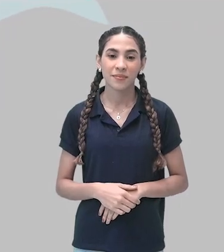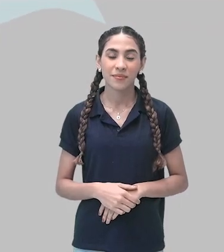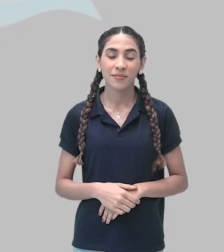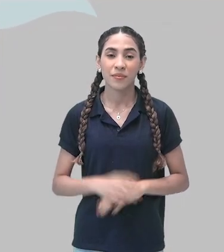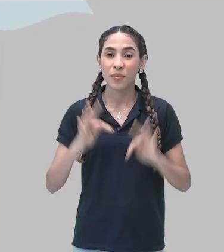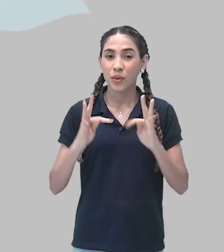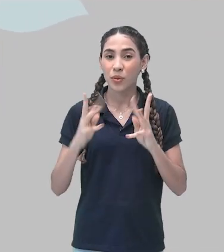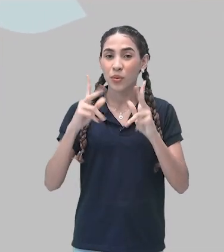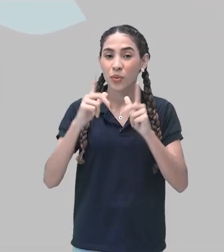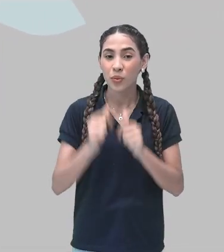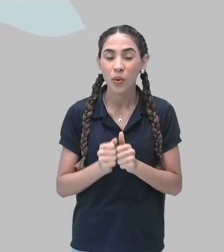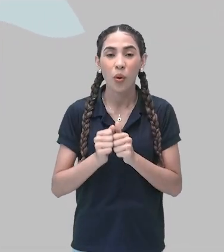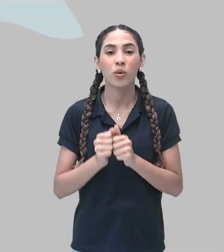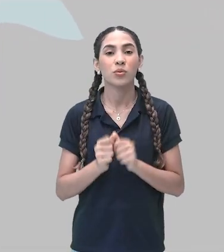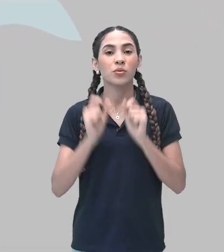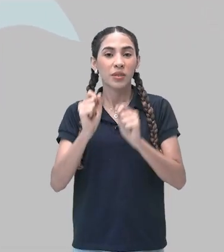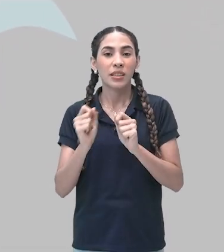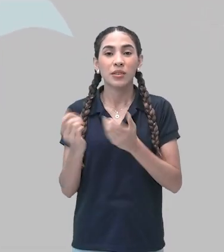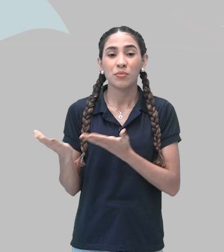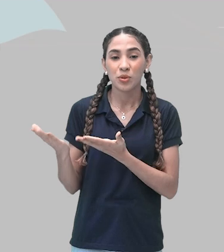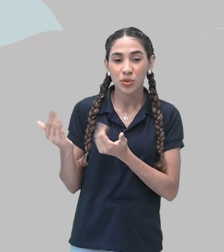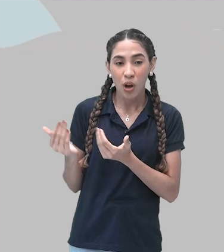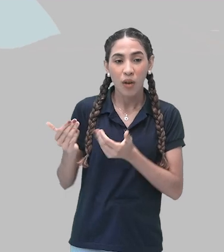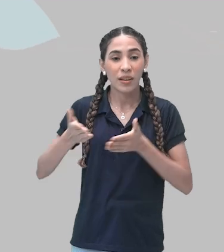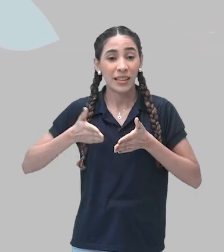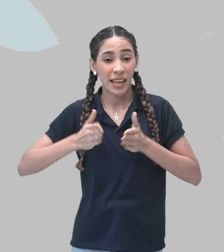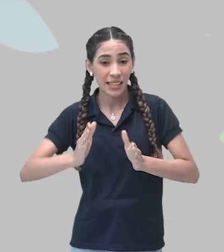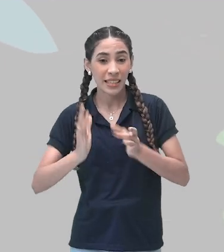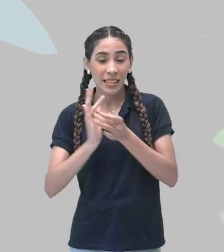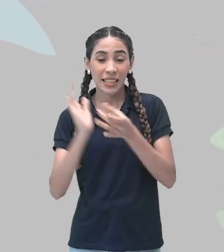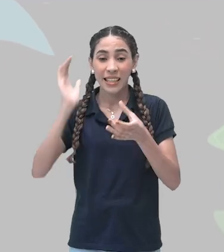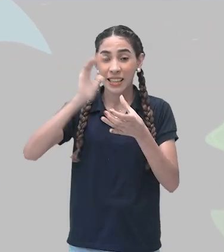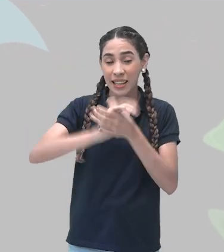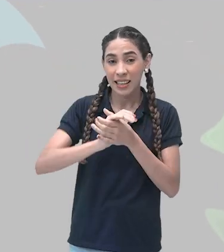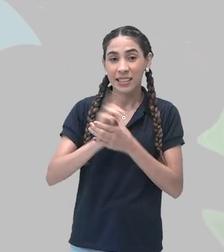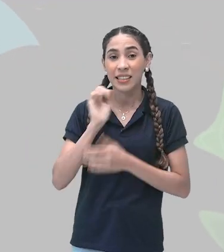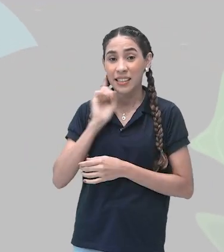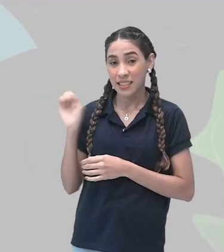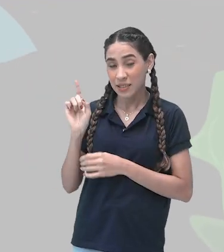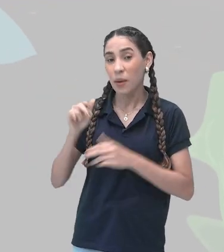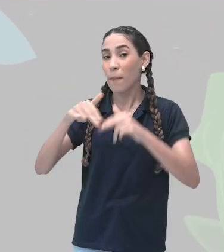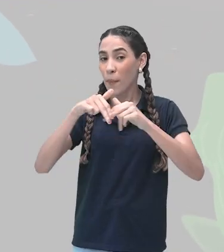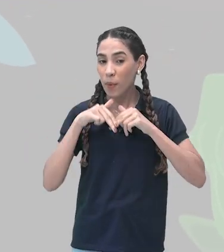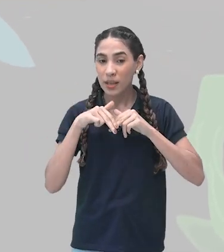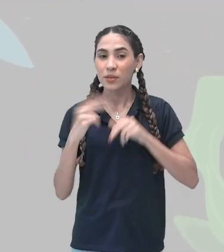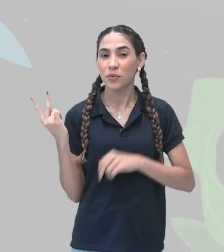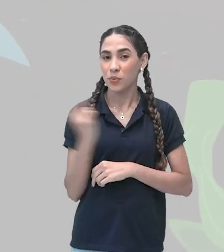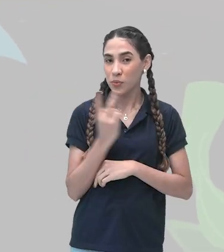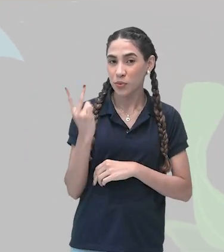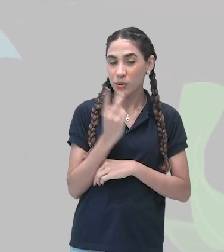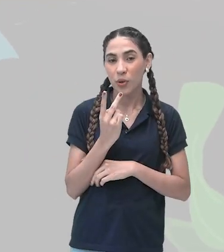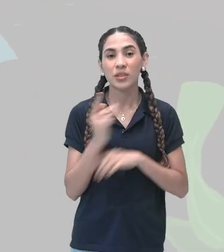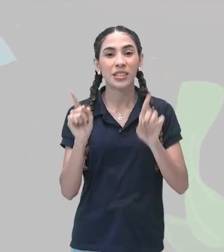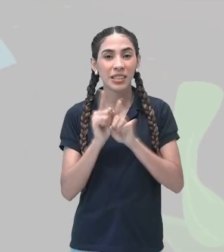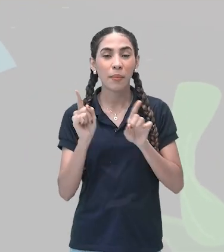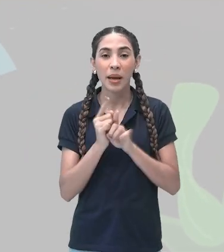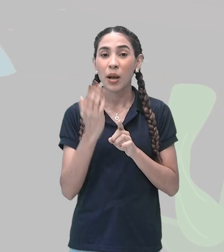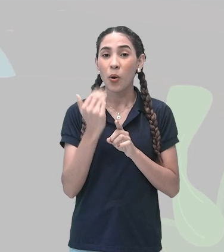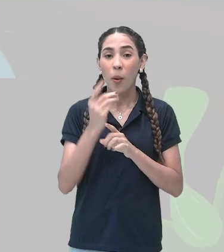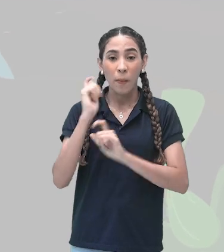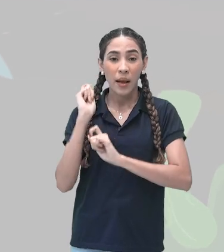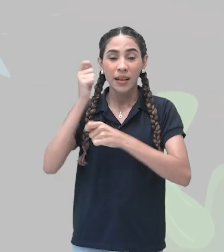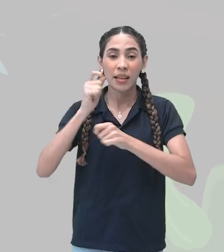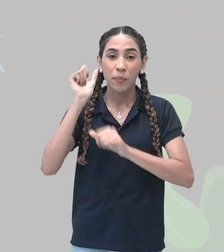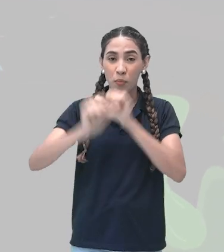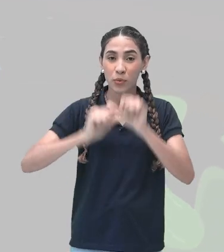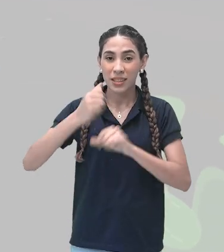Todos os peixes-boi nasceram desse casal, e é por isso porque eles comem canarana.